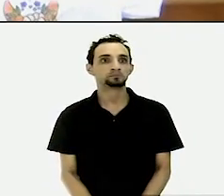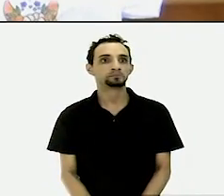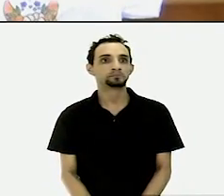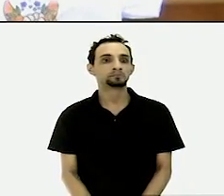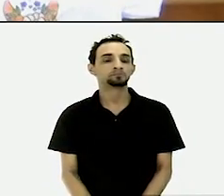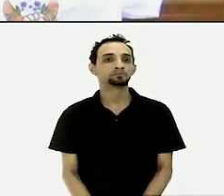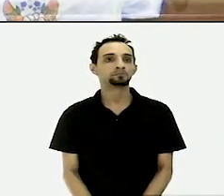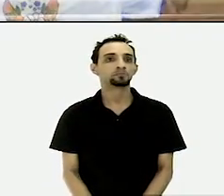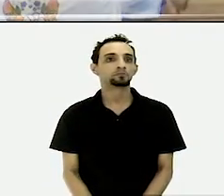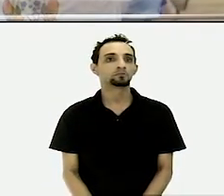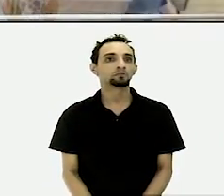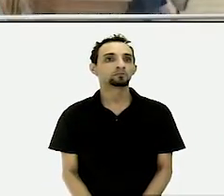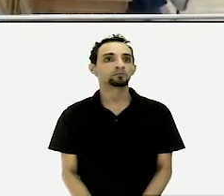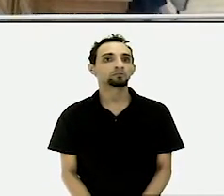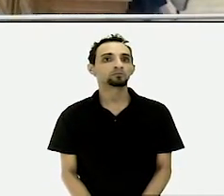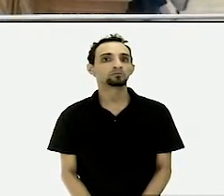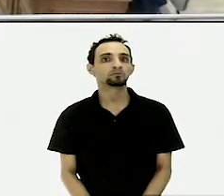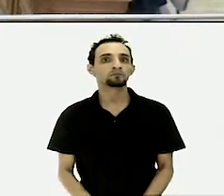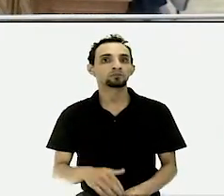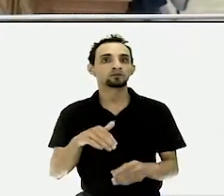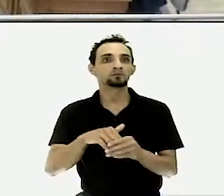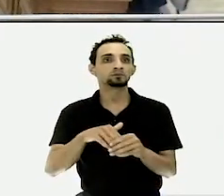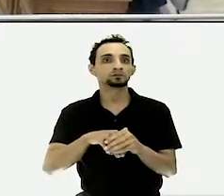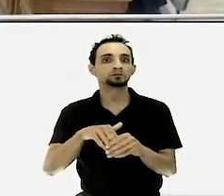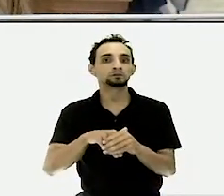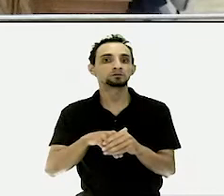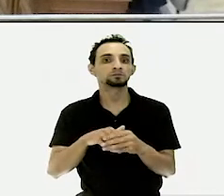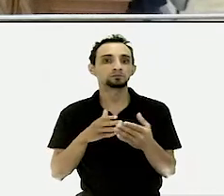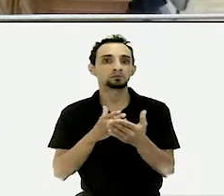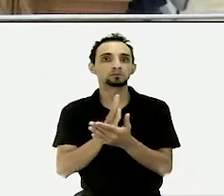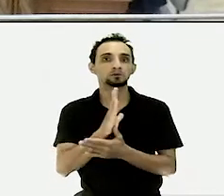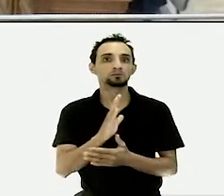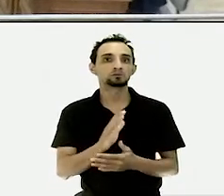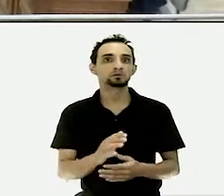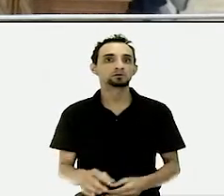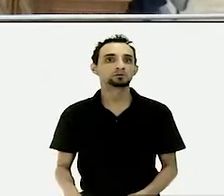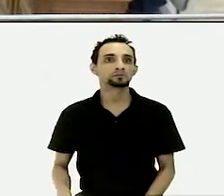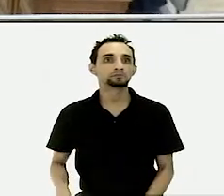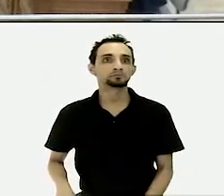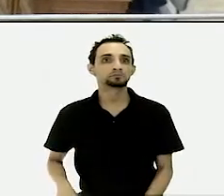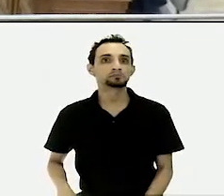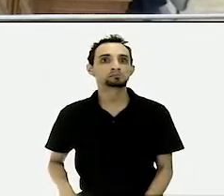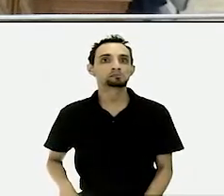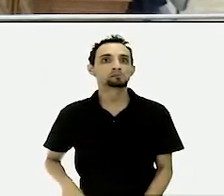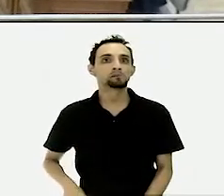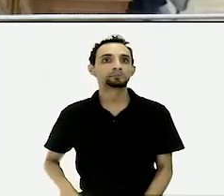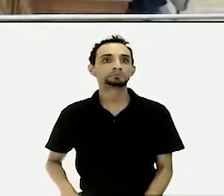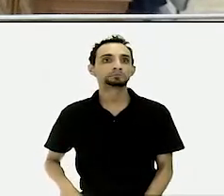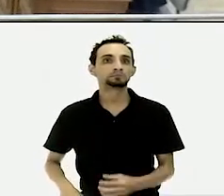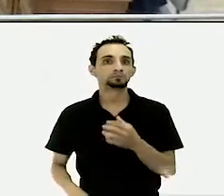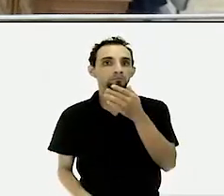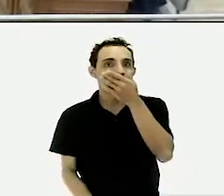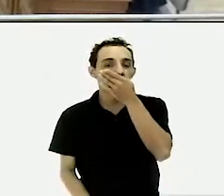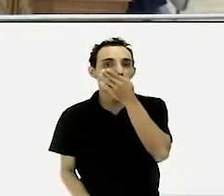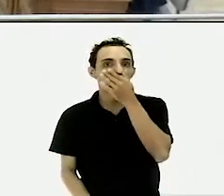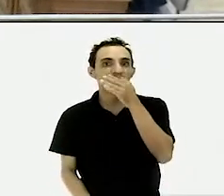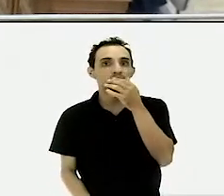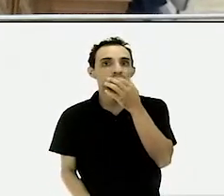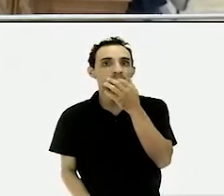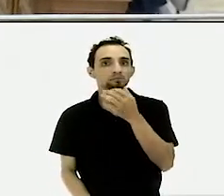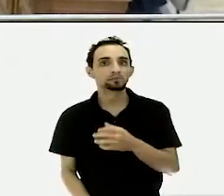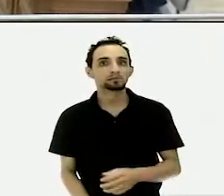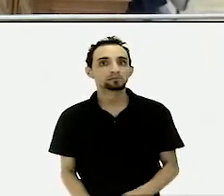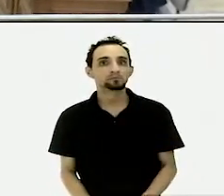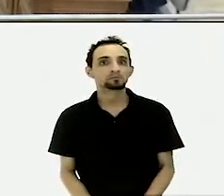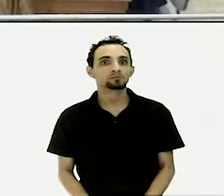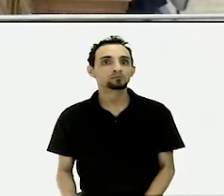discussão. Em votação. Aprovado. Pois não. Se aqui é o decreto